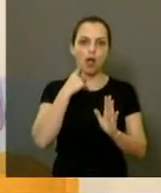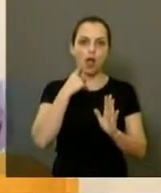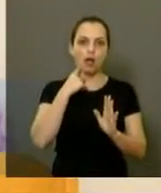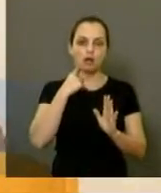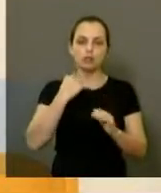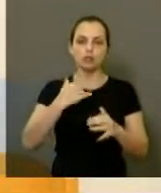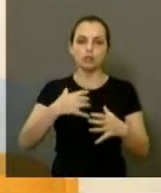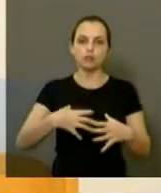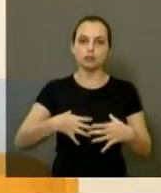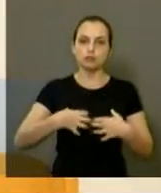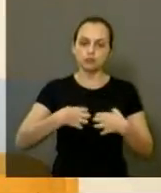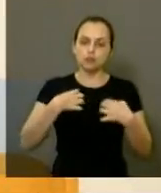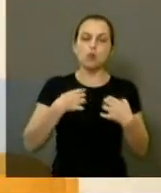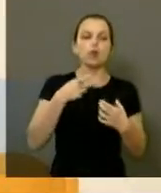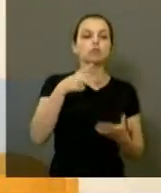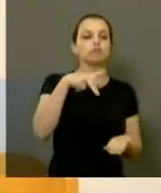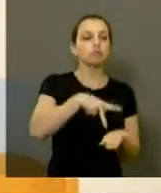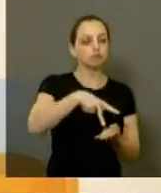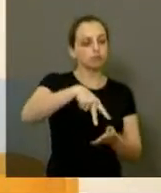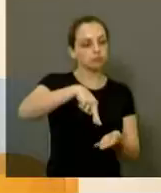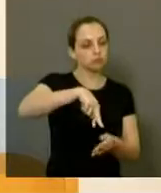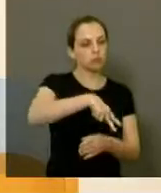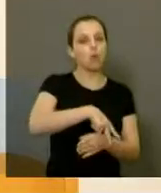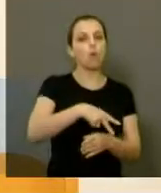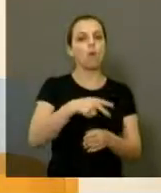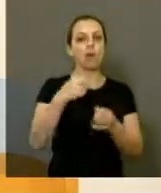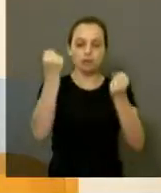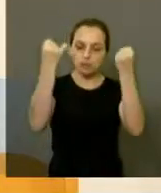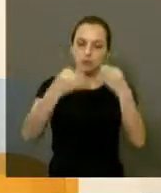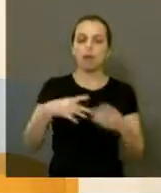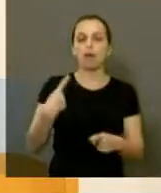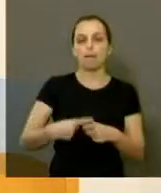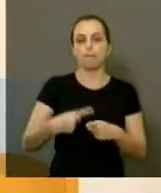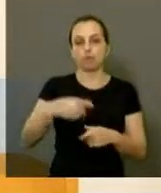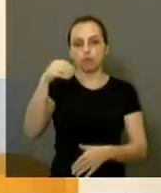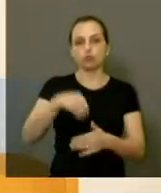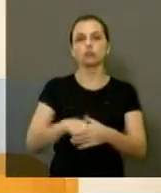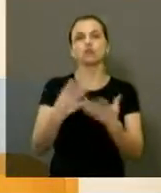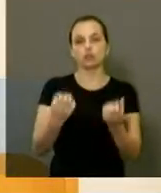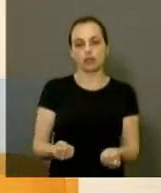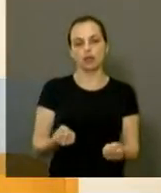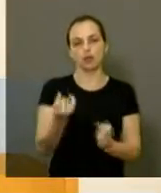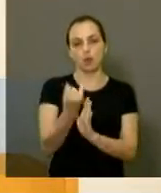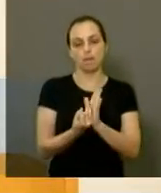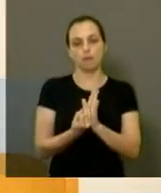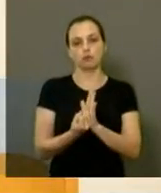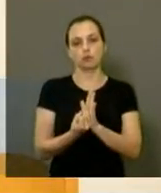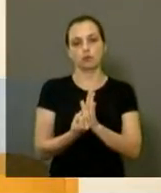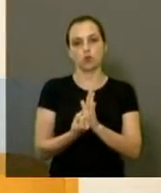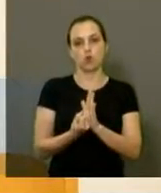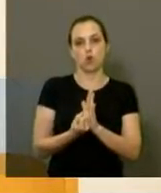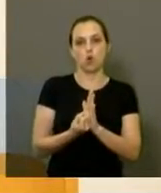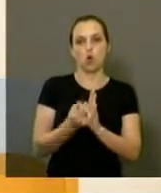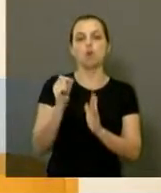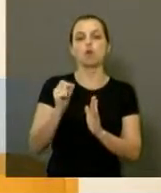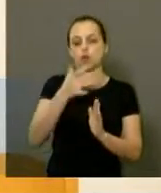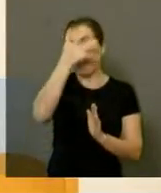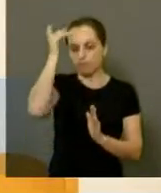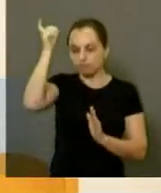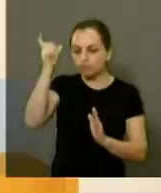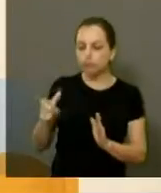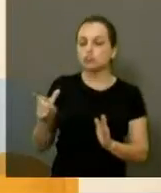que para o cidadão ele votou a favor da taxa. Porque isso, acima de tudo, é ser correto, é ser pessoa de